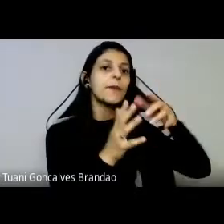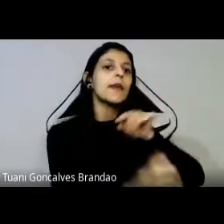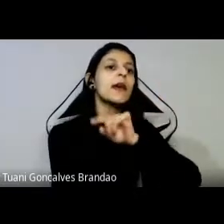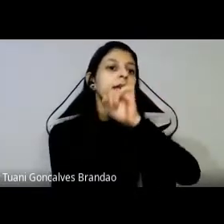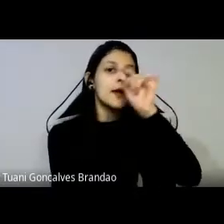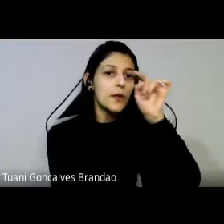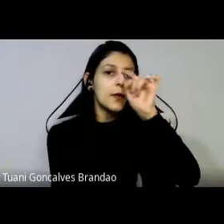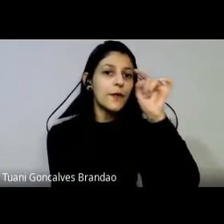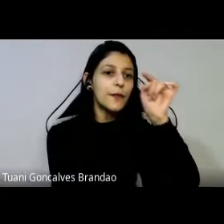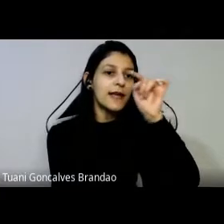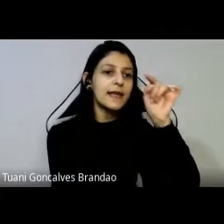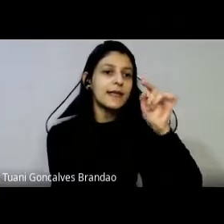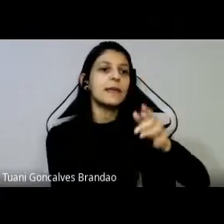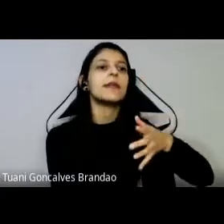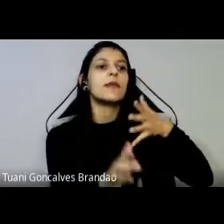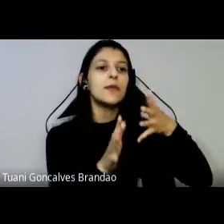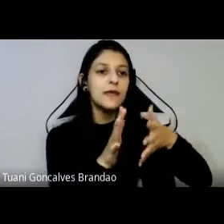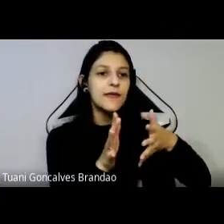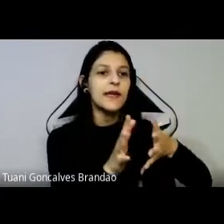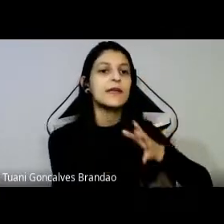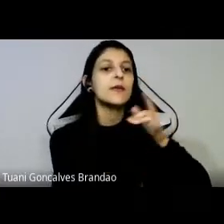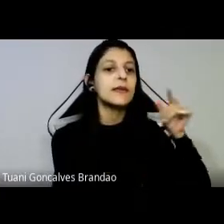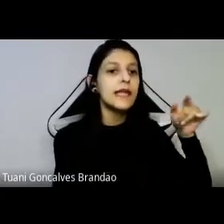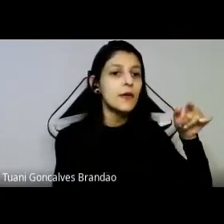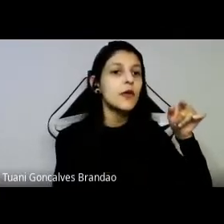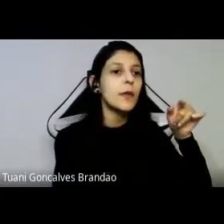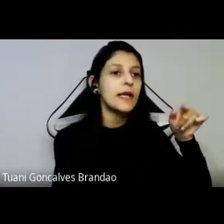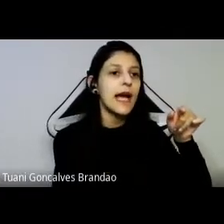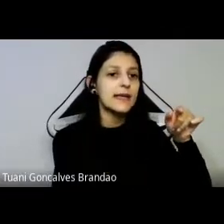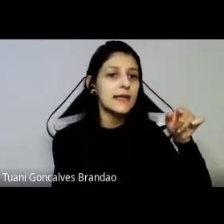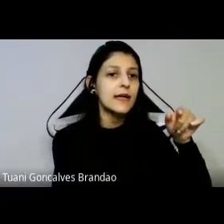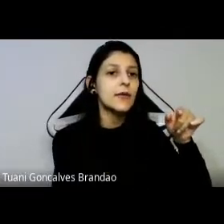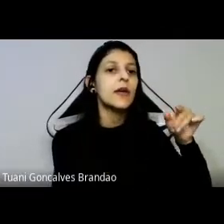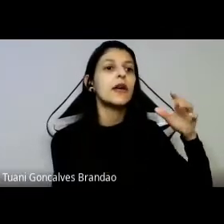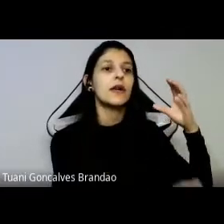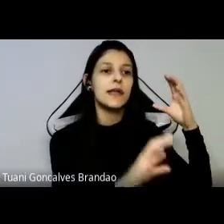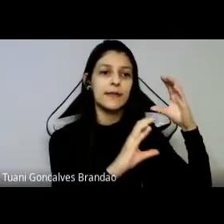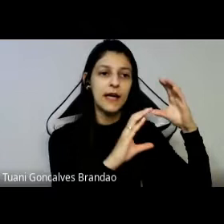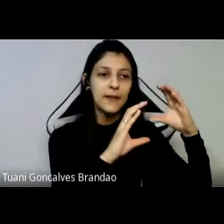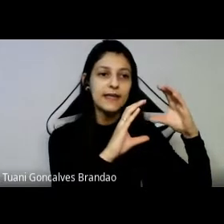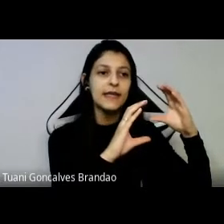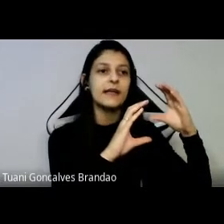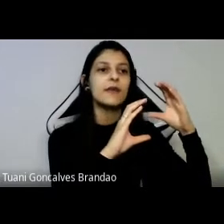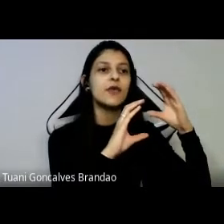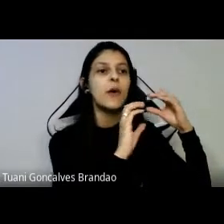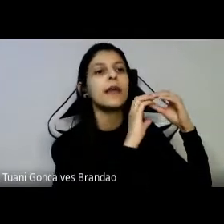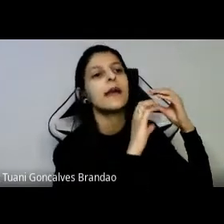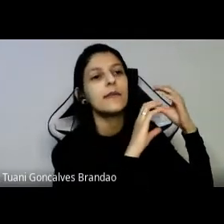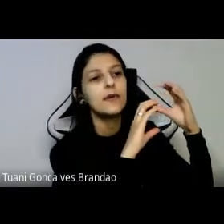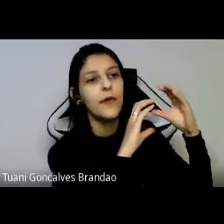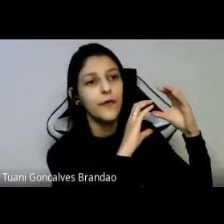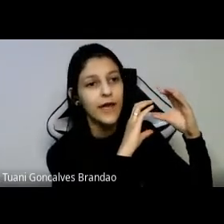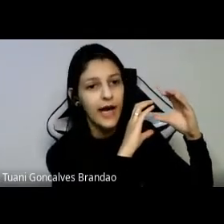ficam, e o movimento em si. Então, duas vezes. No sinal de comunicação, nós temos a representação de como